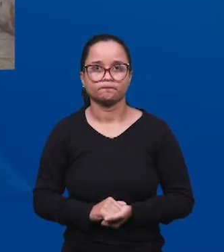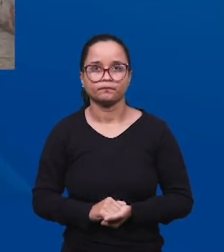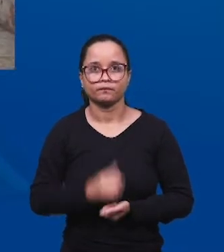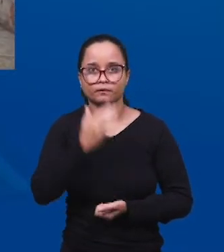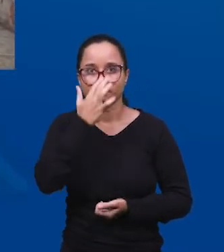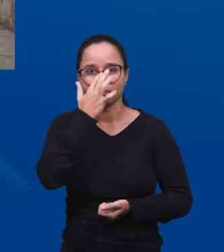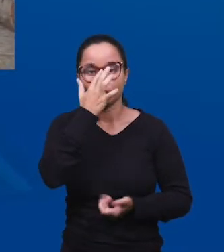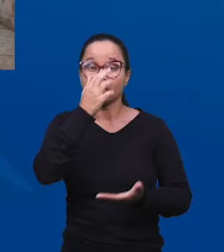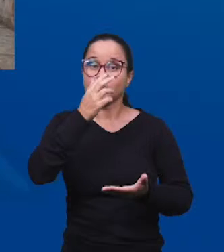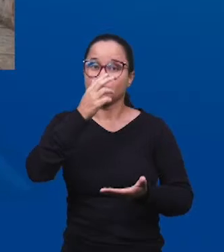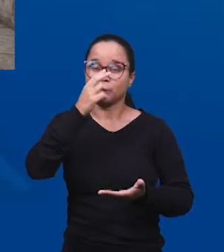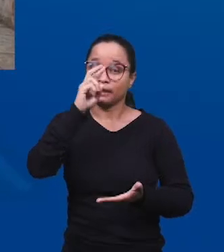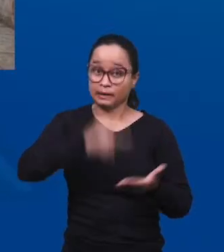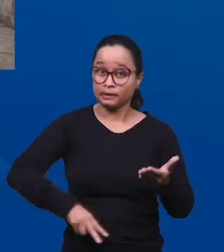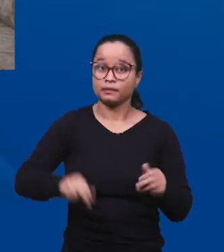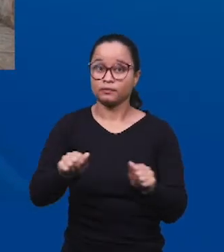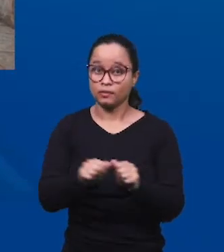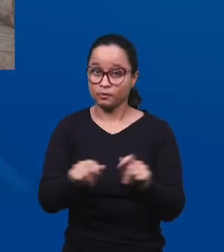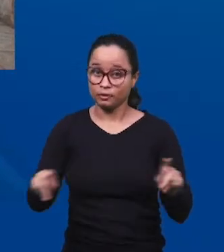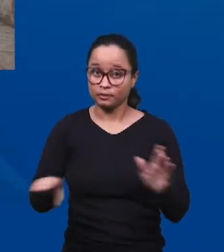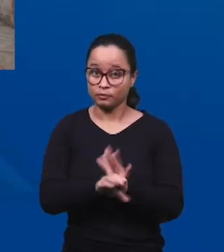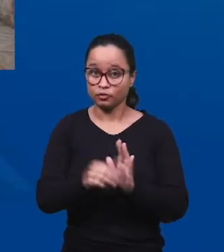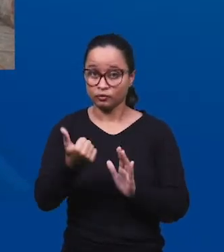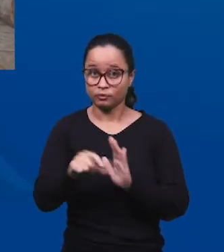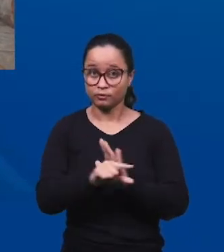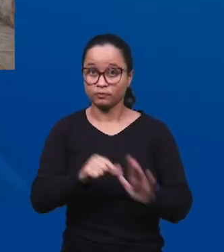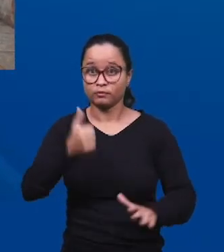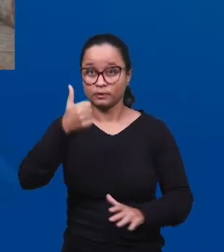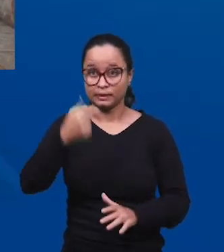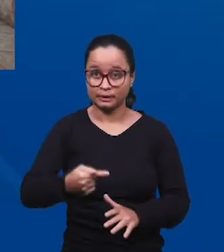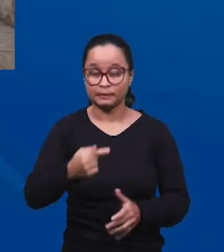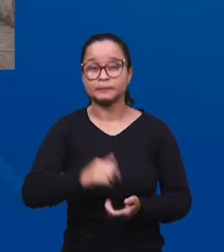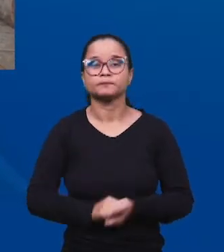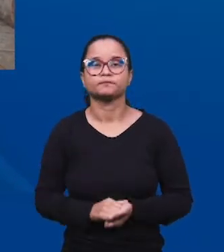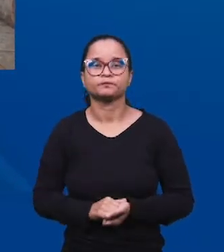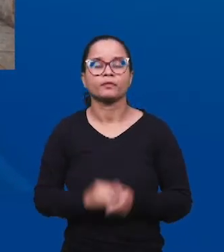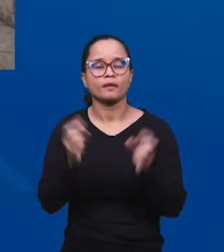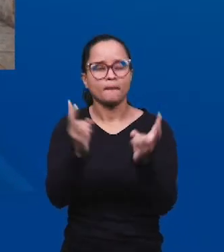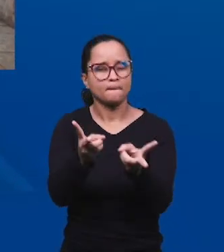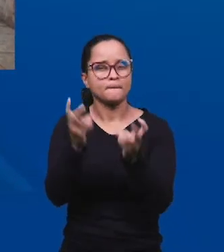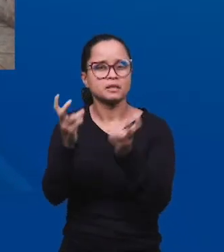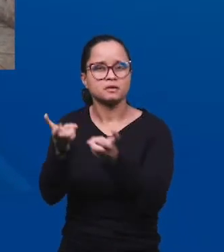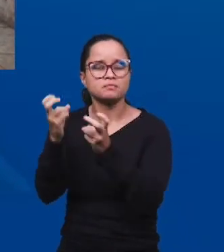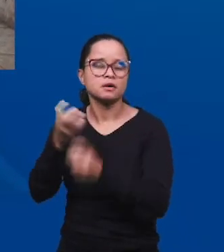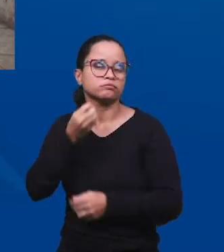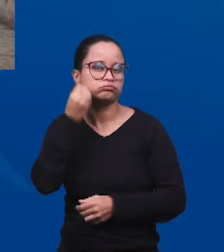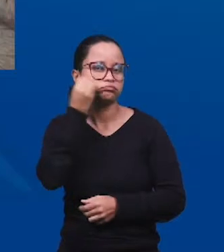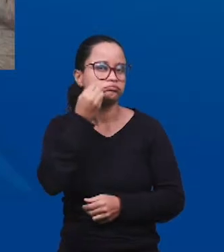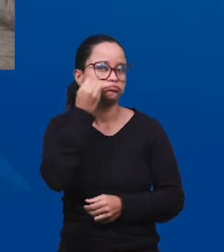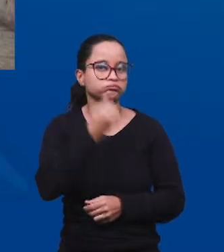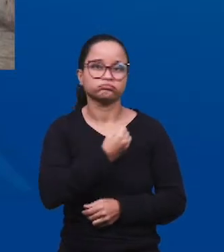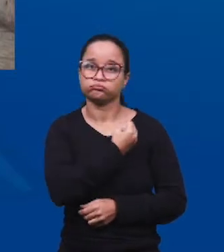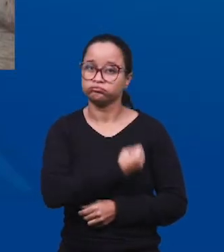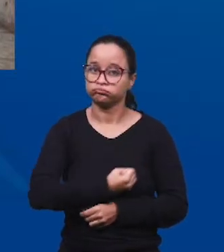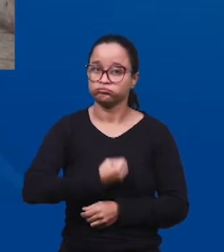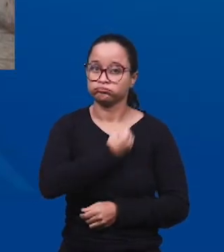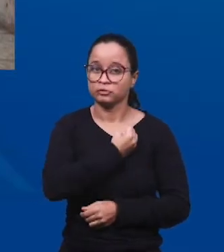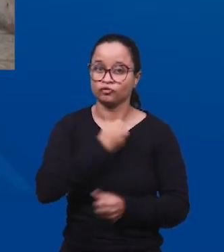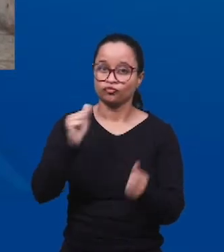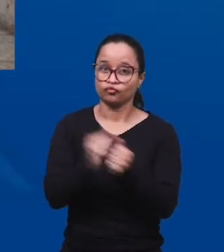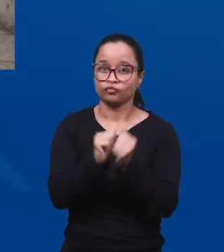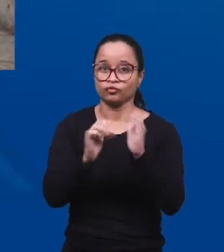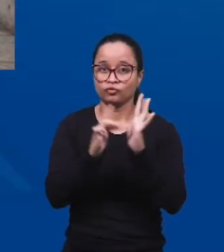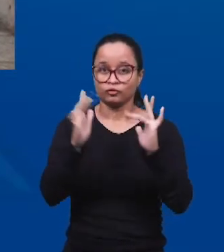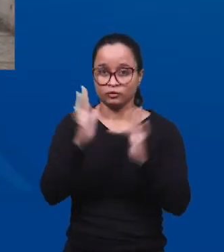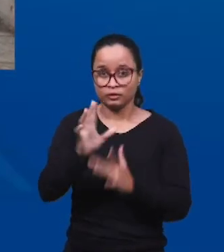Lendo Apocalipse, capítulo 1, verso 17, identifique a experiência que João teve com